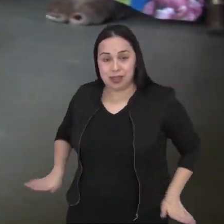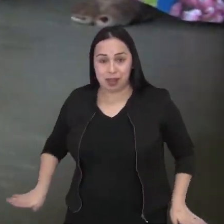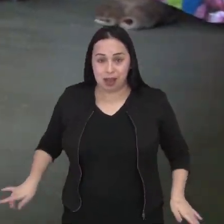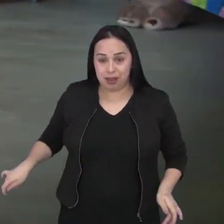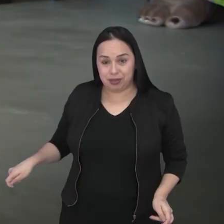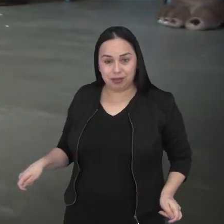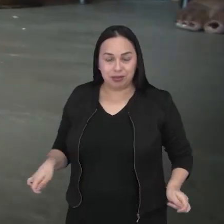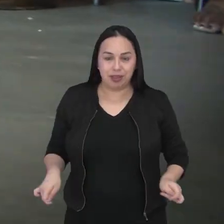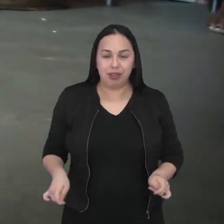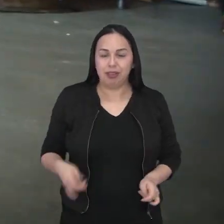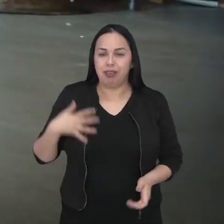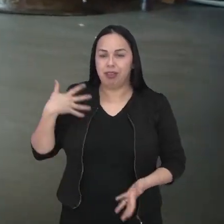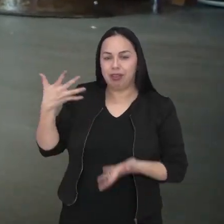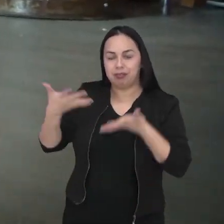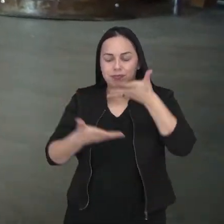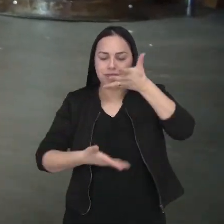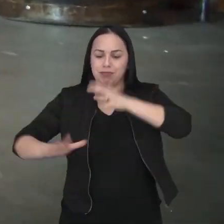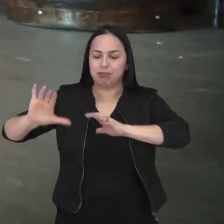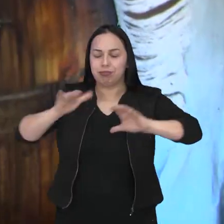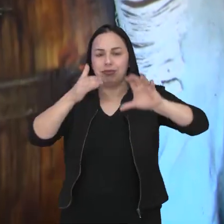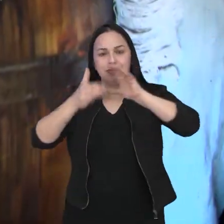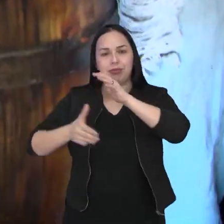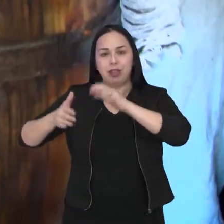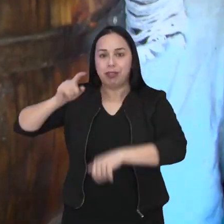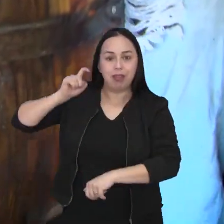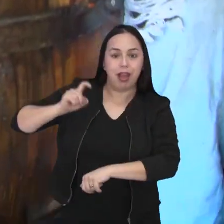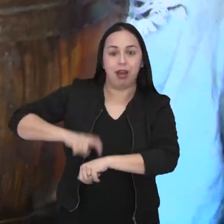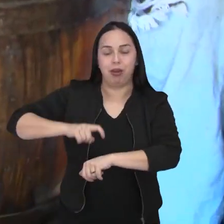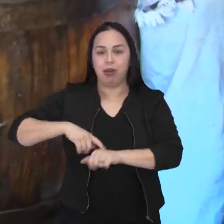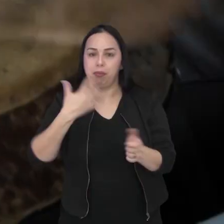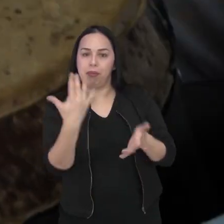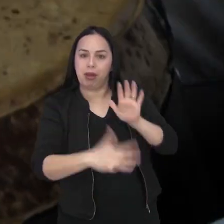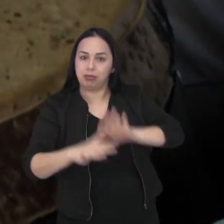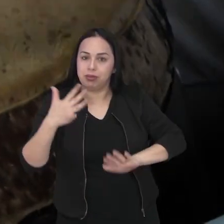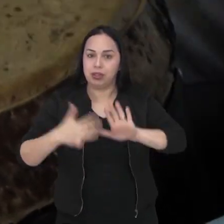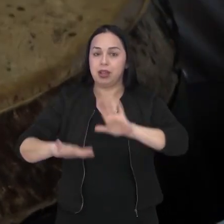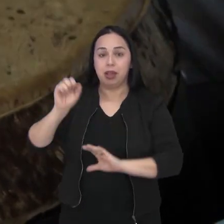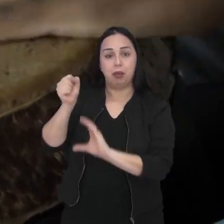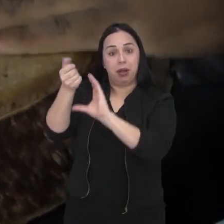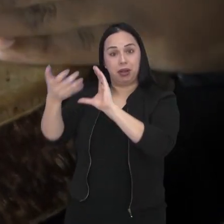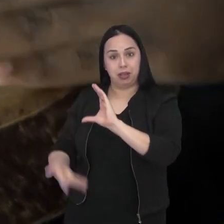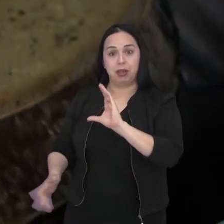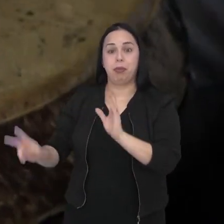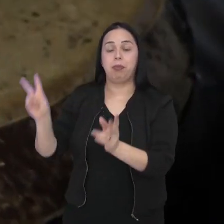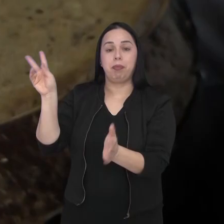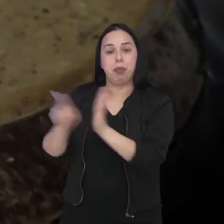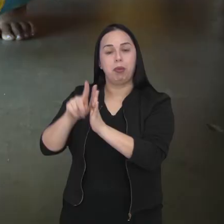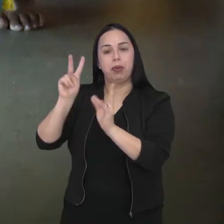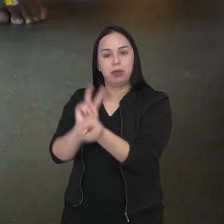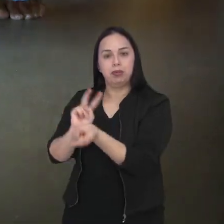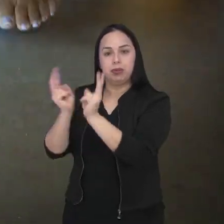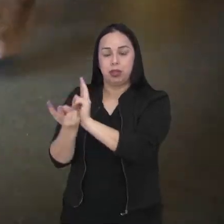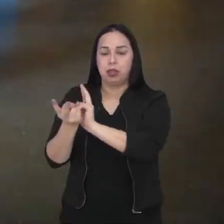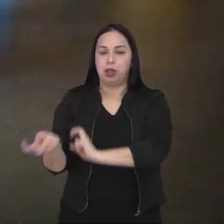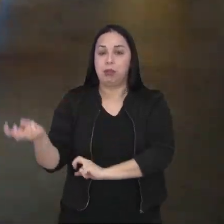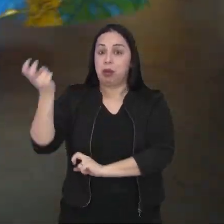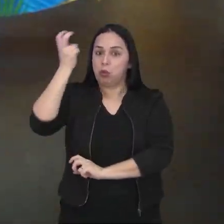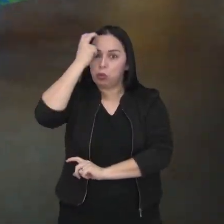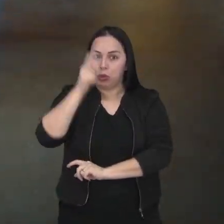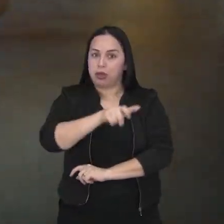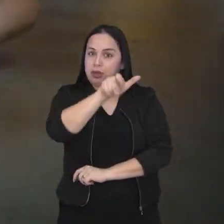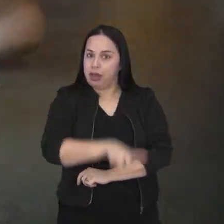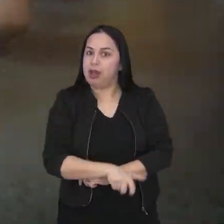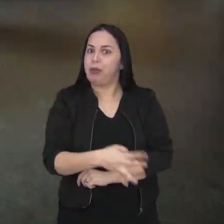rodadas, improviso na formação dos versos, o batuque dos tambores. Tudo isso define o jongo. Cultura que